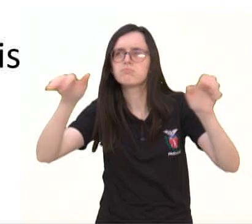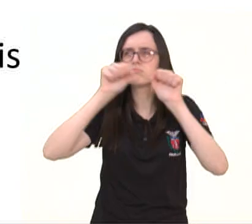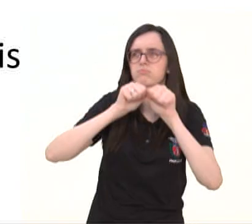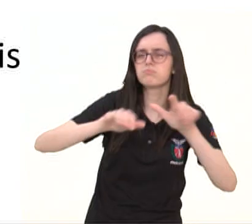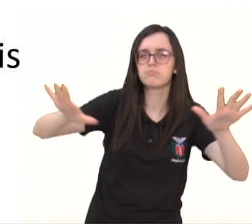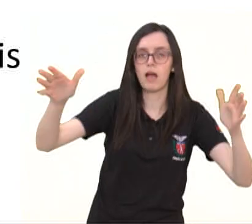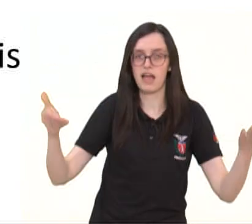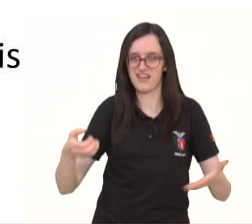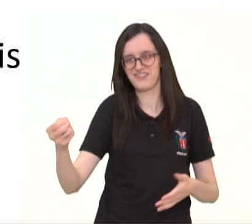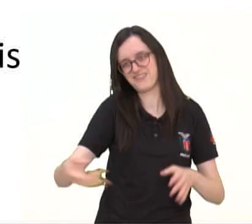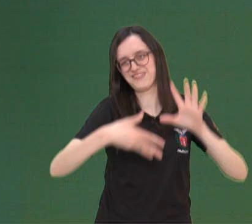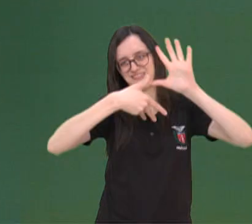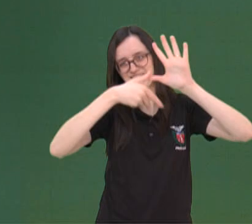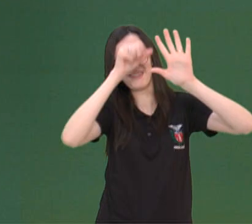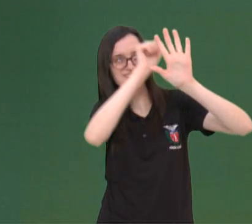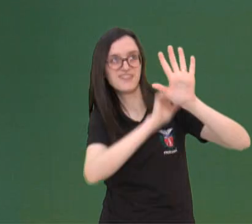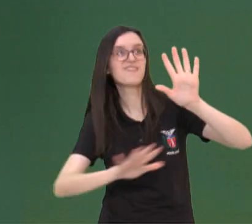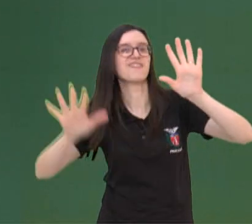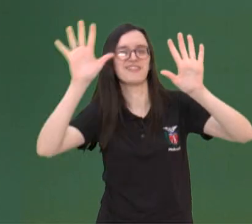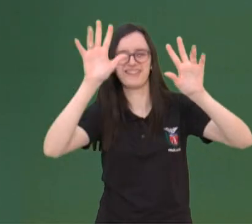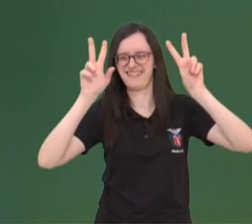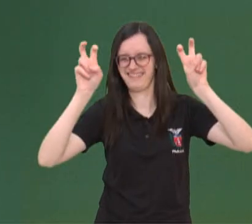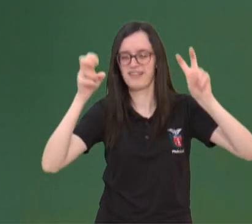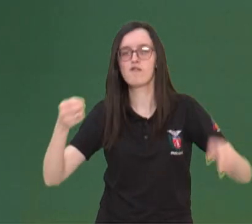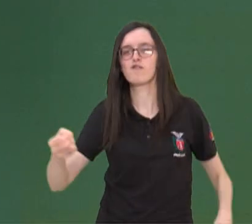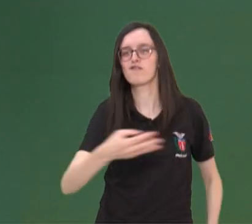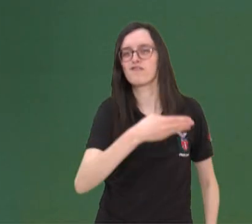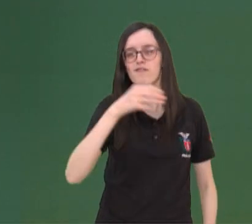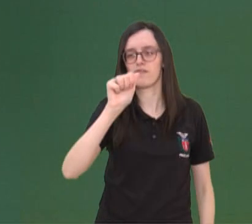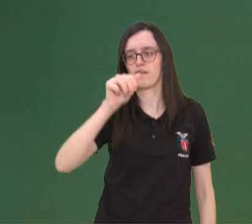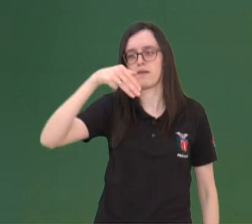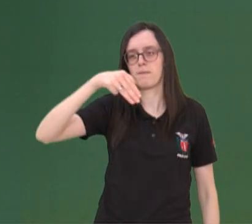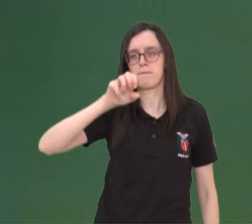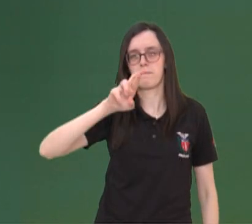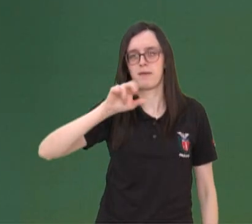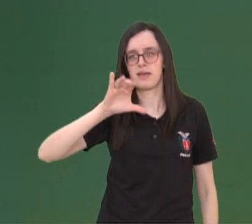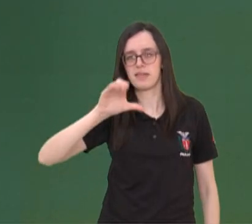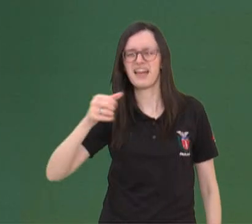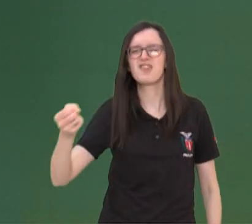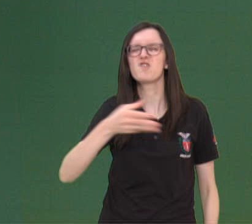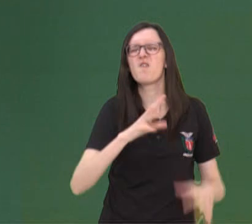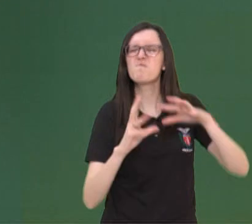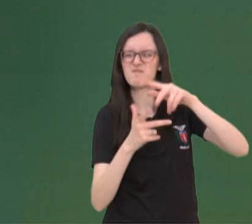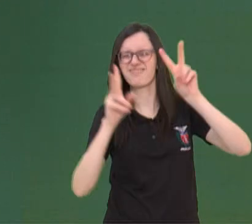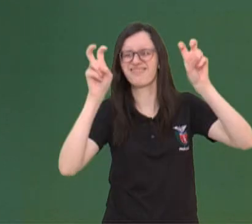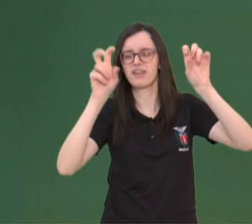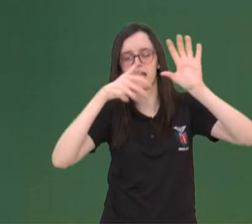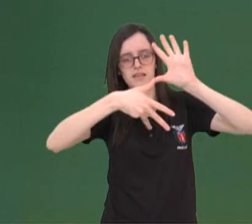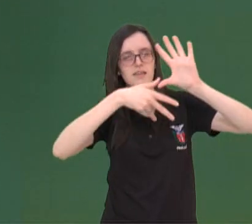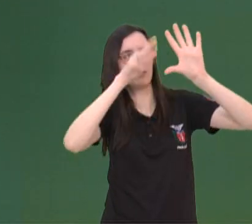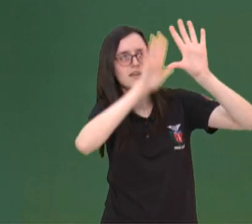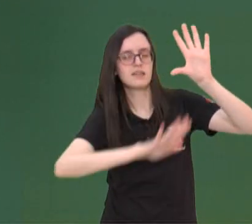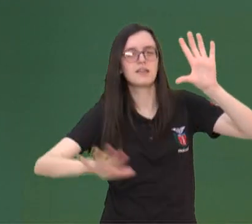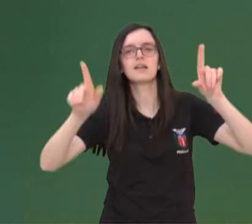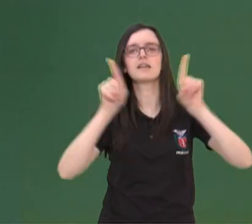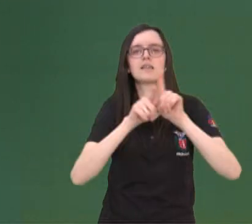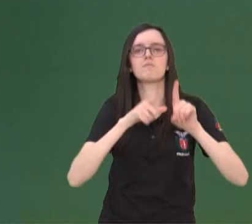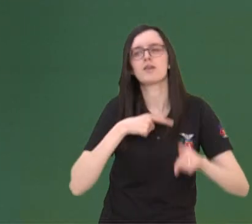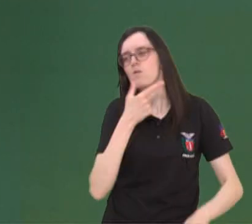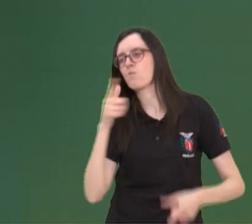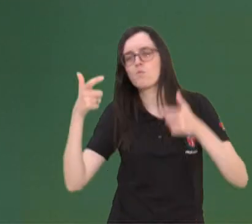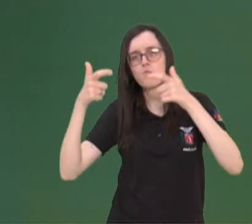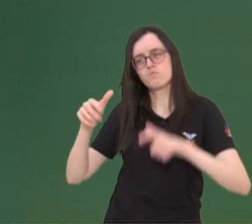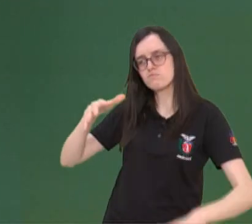no Novo Mundo, que é a América, como no Novíssimo Mundo, onde você pega ali a região da Oceania,